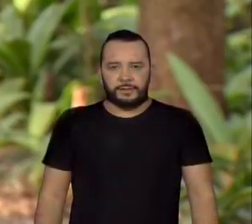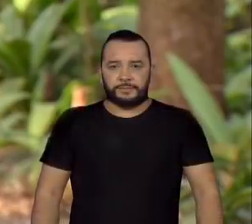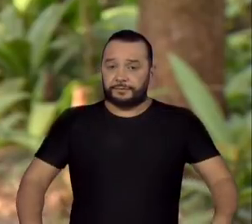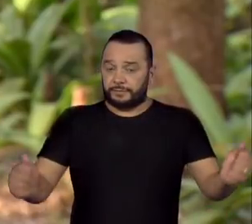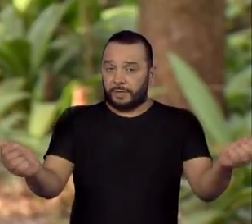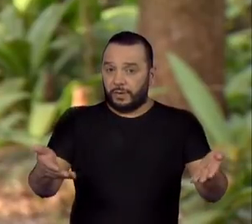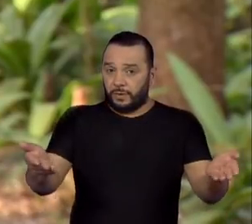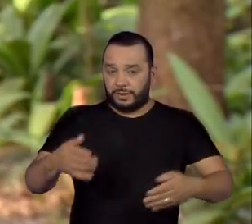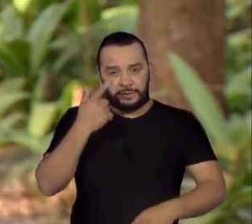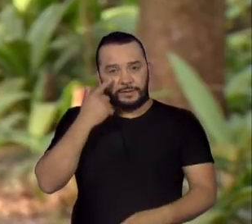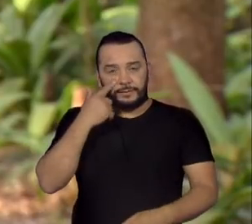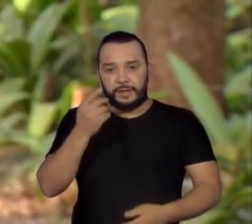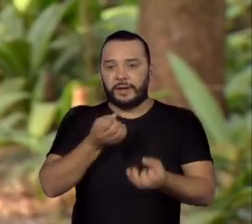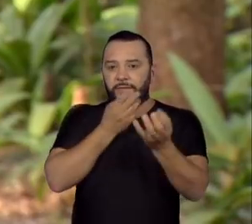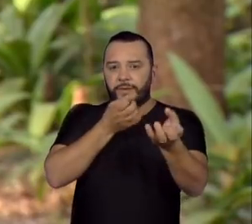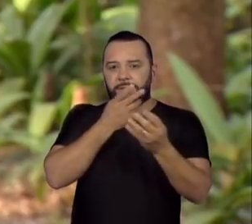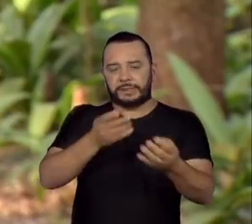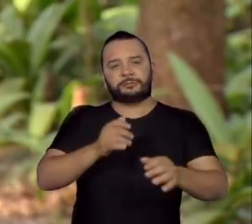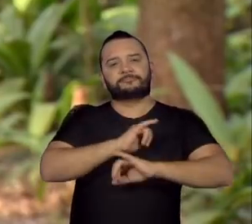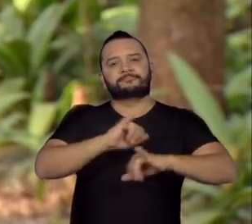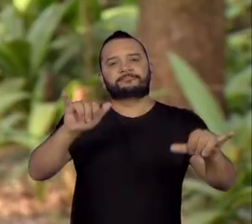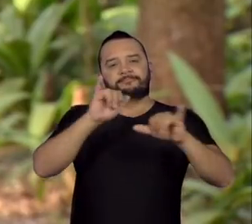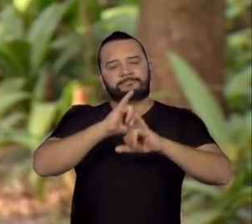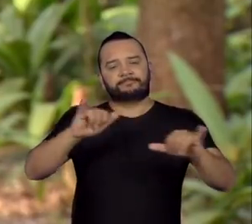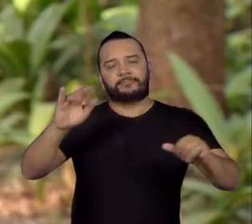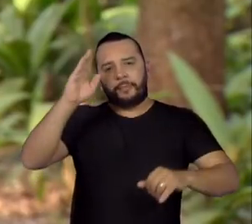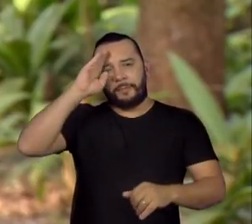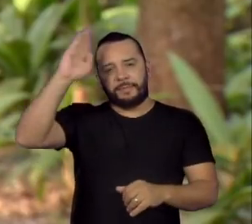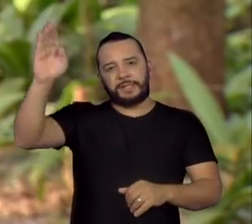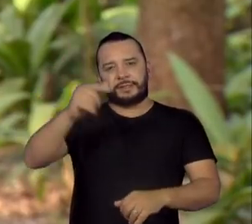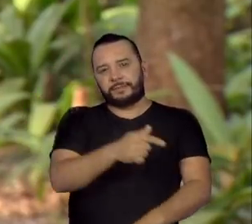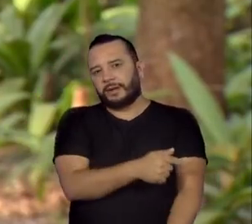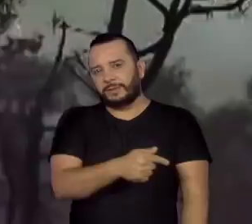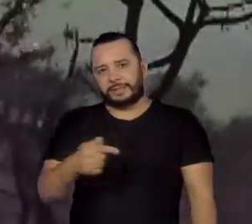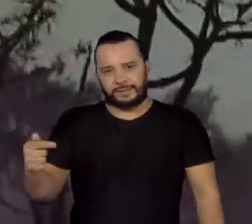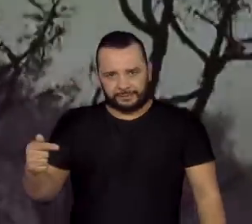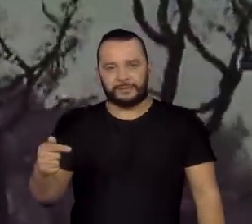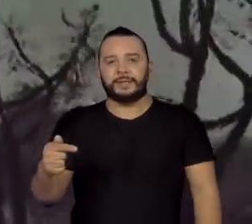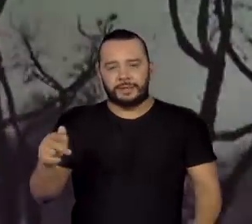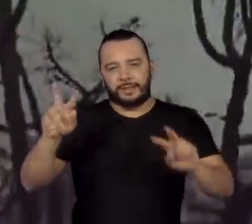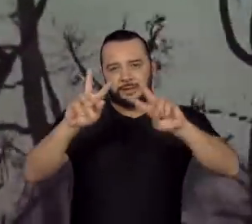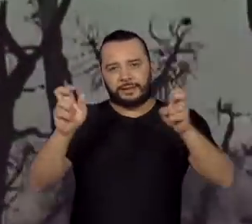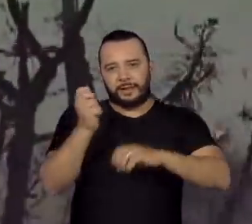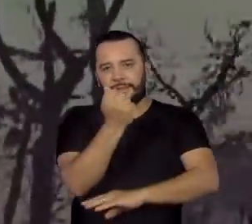Agora você acompanha as notícias socioambientais que tiveram destaque na semana.